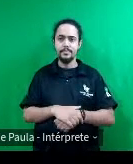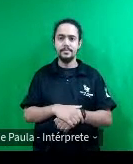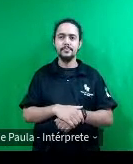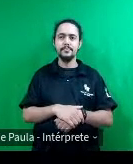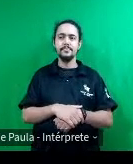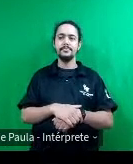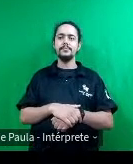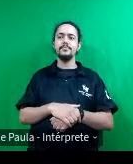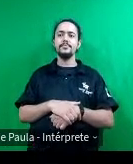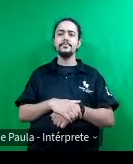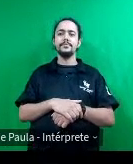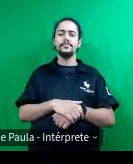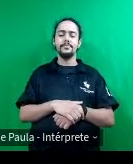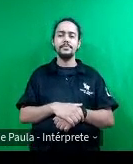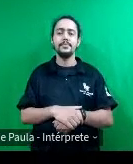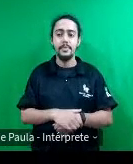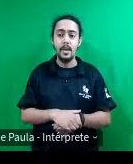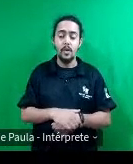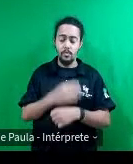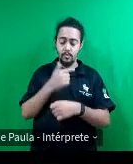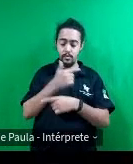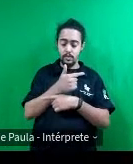24 dividido por 4